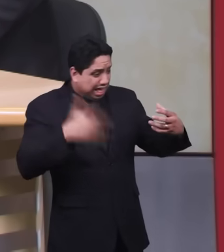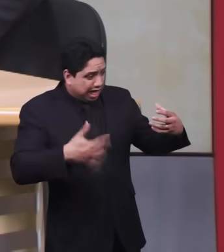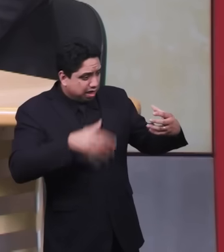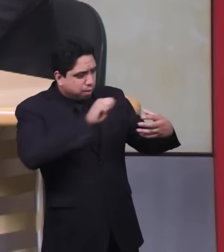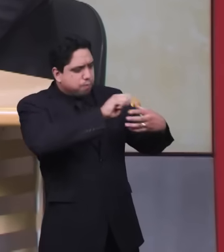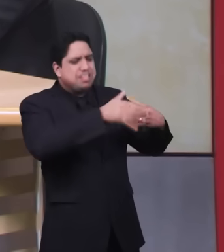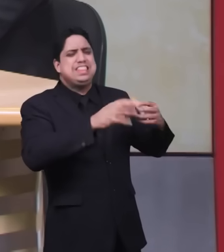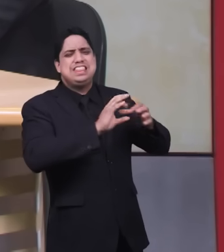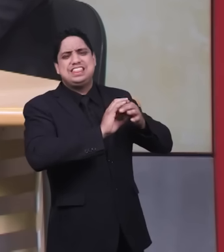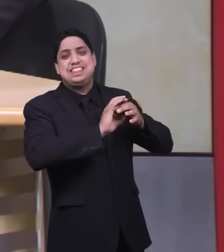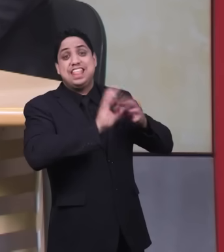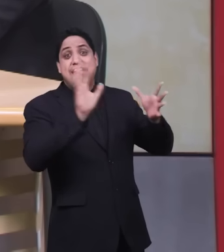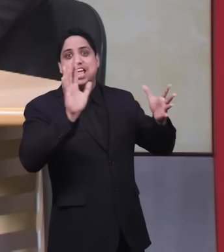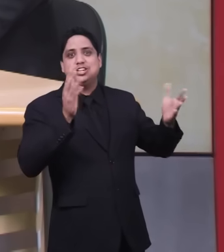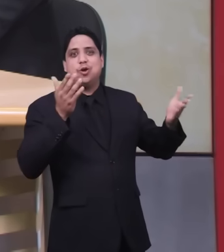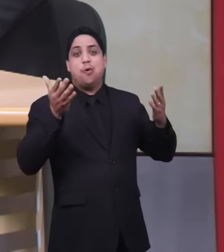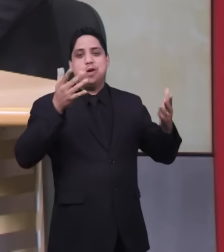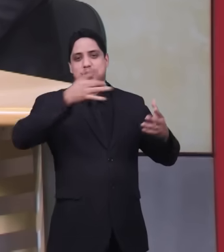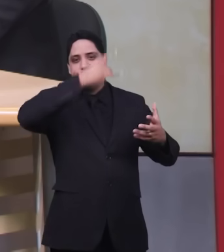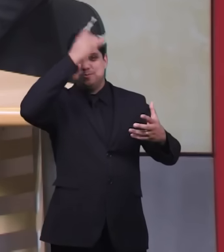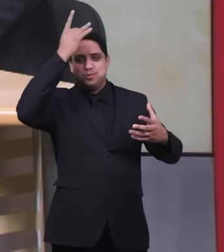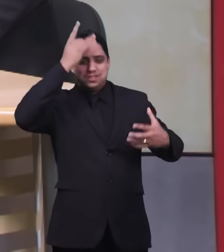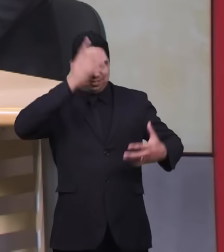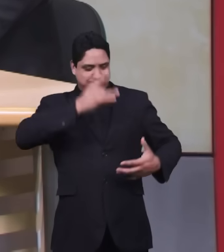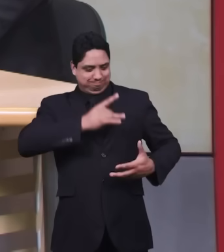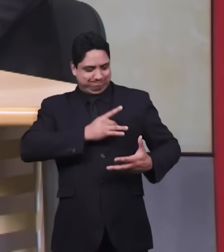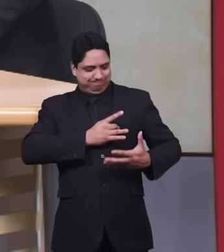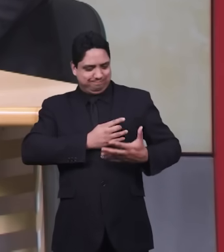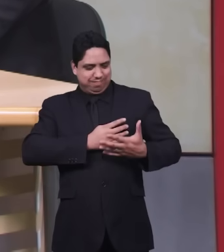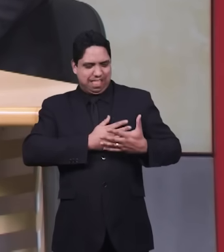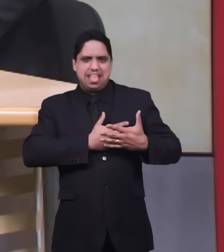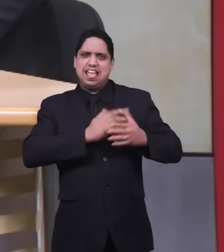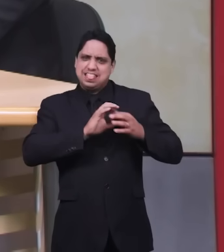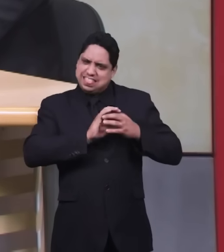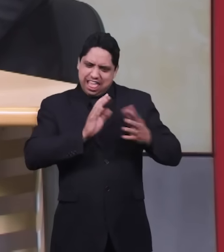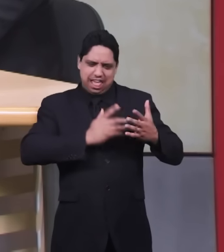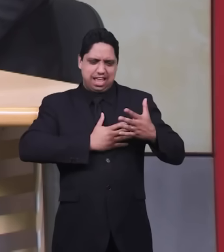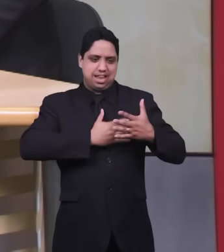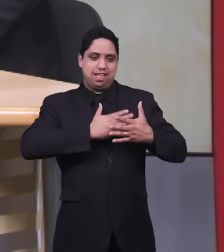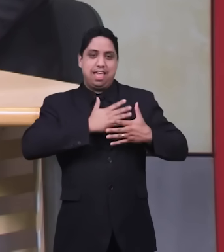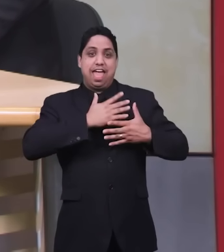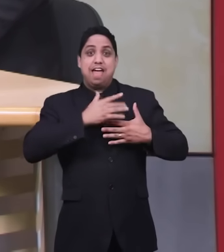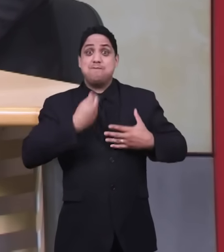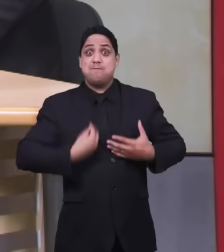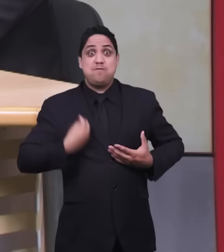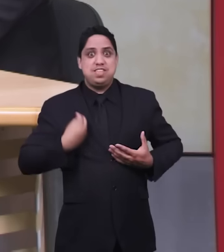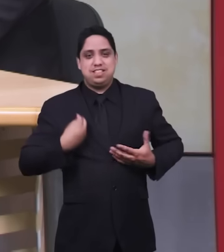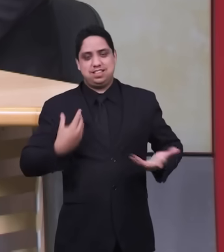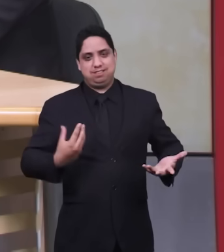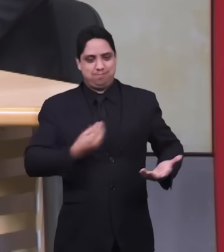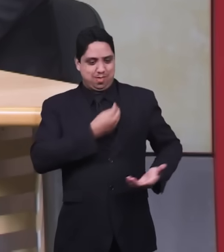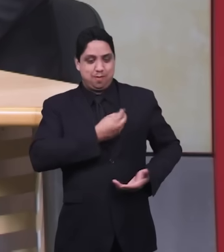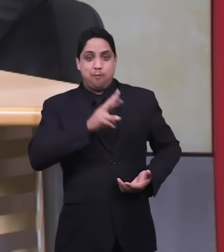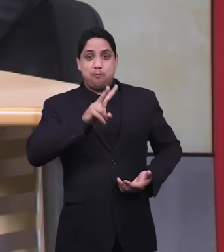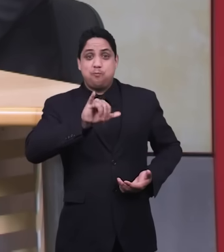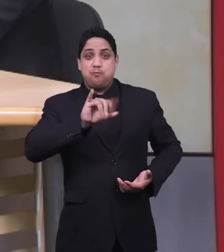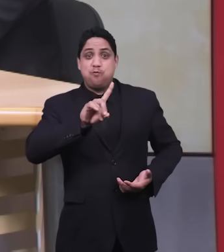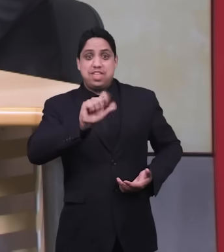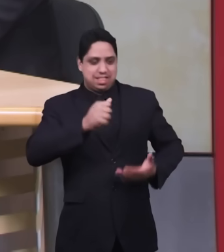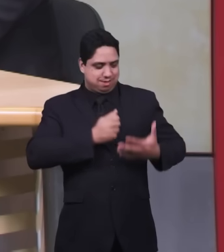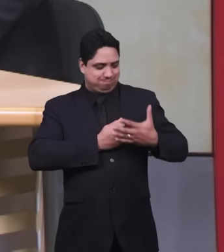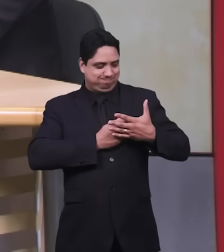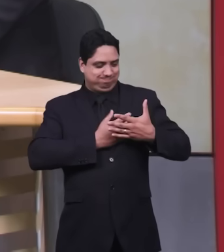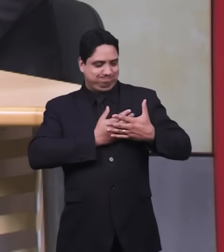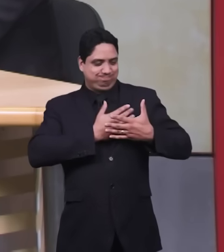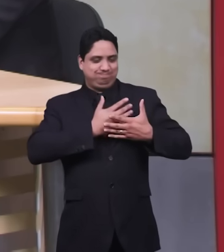é para cair mesmo, porque não tem. A fonte, ela é inesgotável. É vida eterna, vida abundante. É a